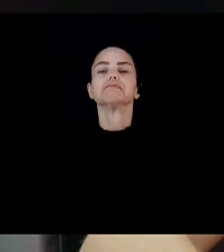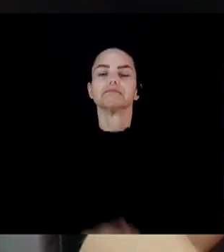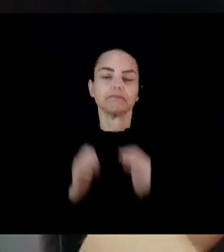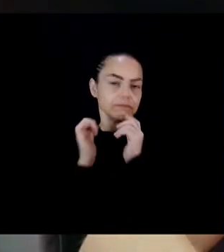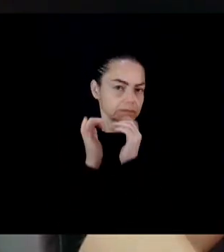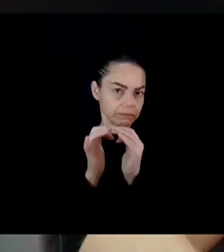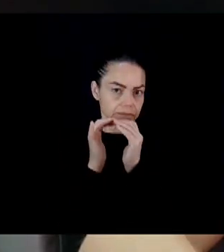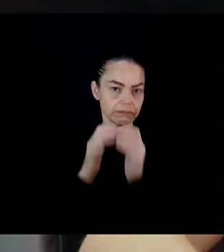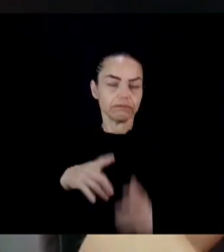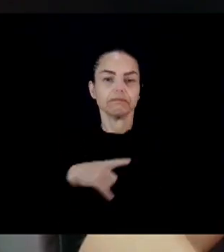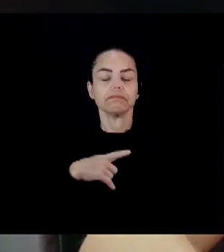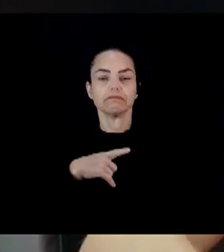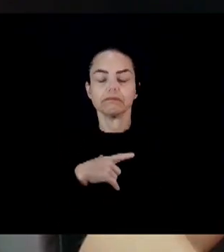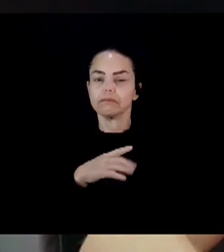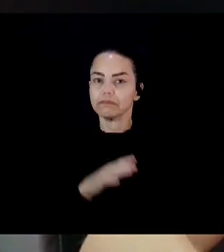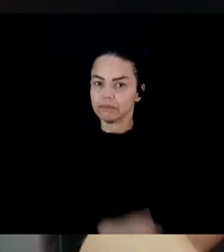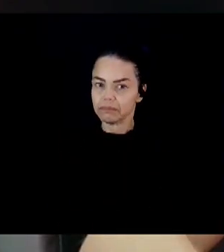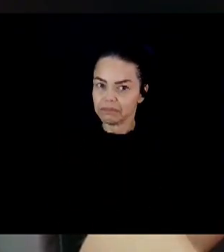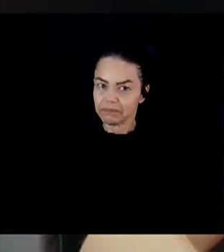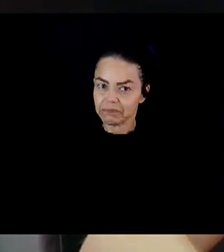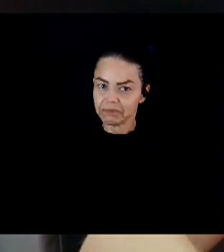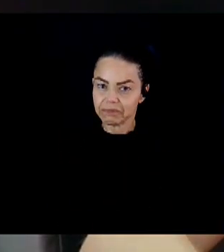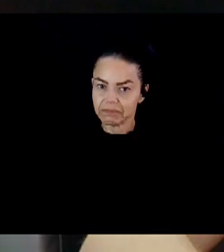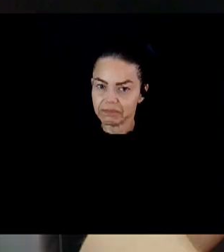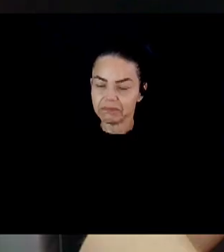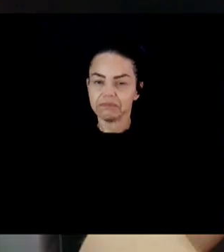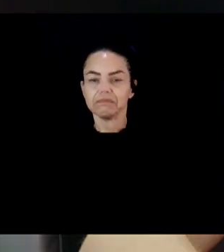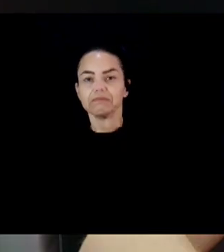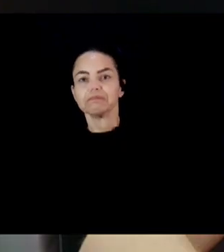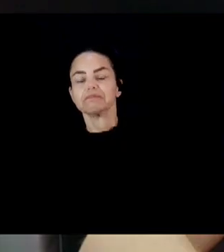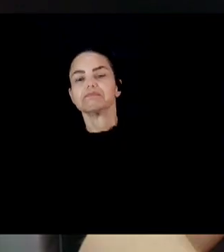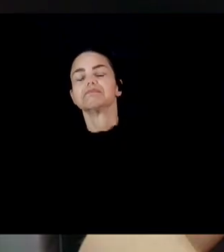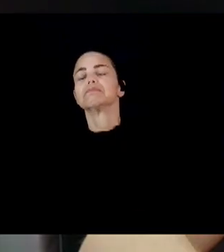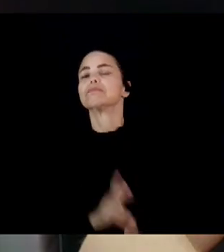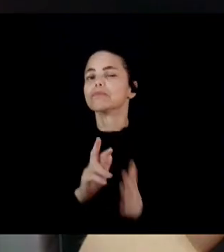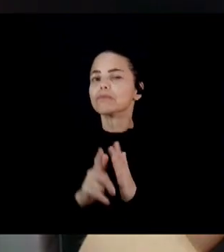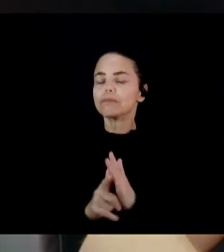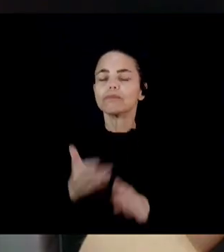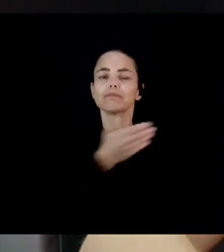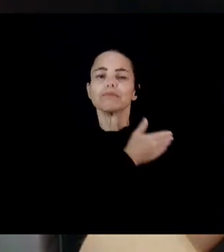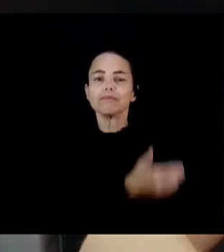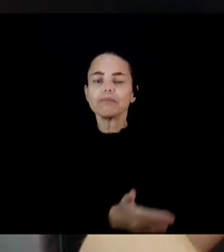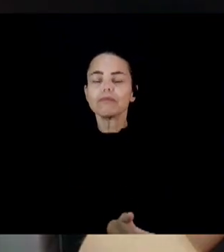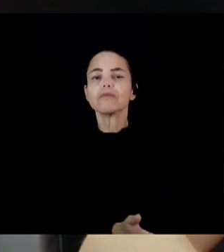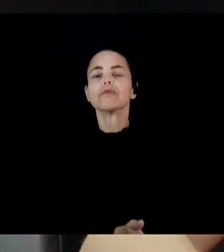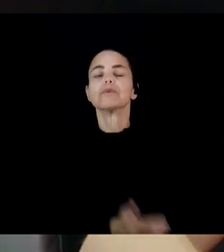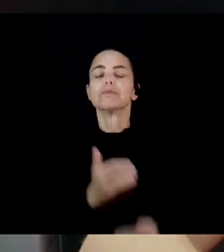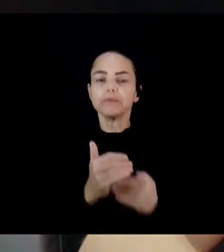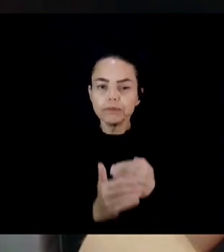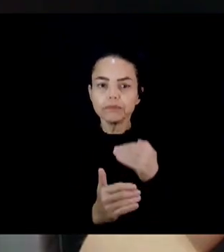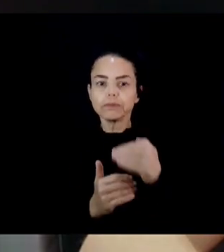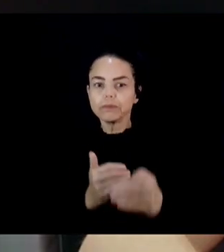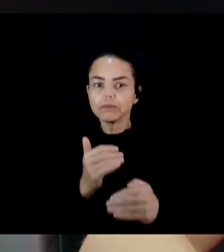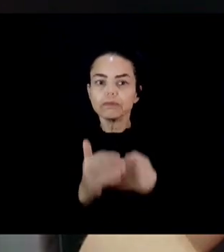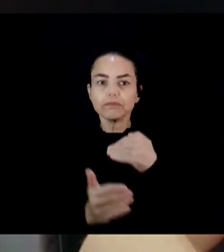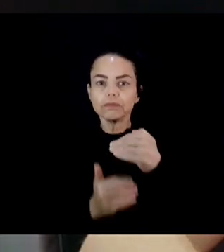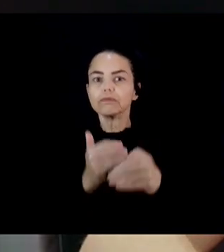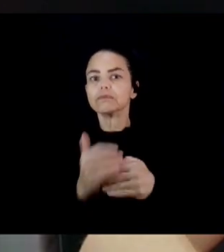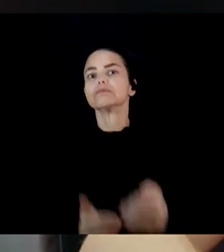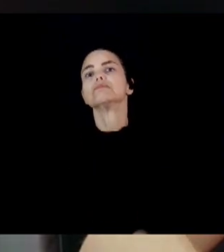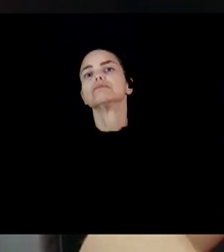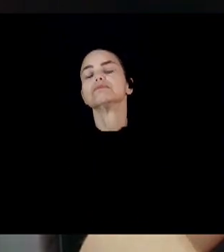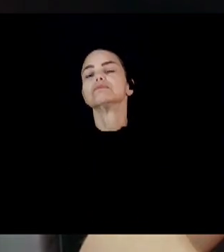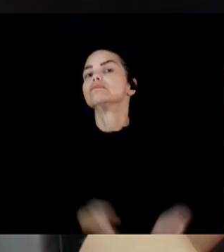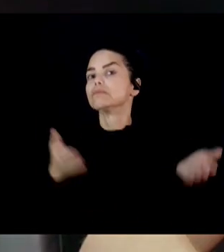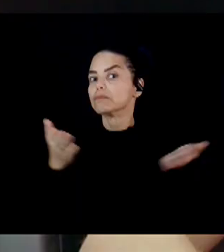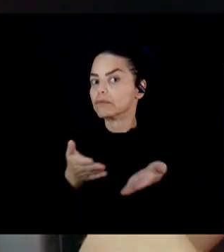estar ativo, né? Existem vários hábitos que a gente tem que ir construindo, depositando desde já,